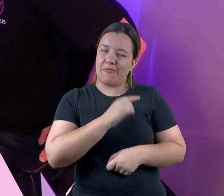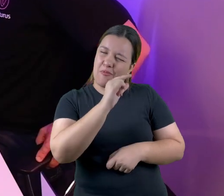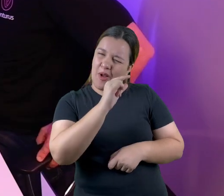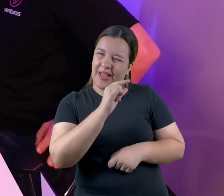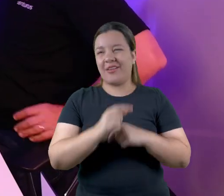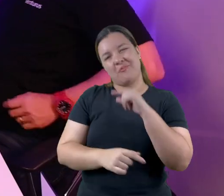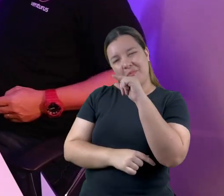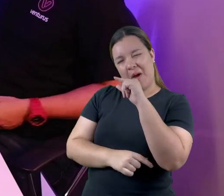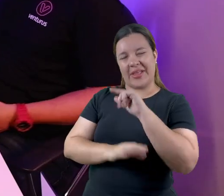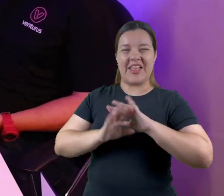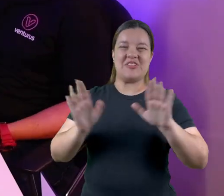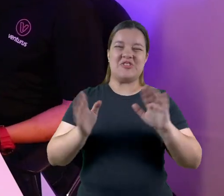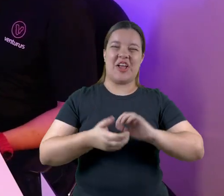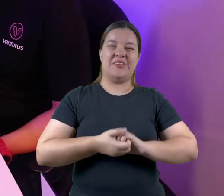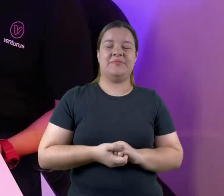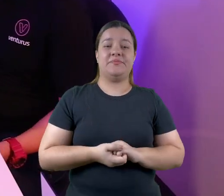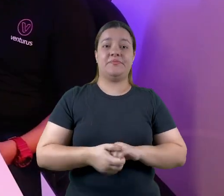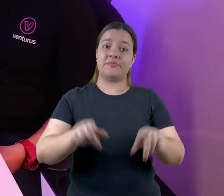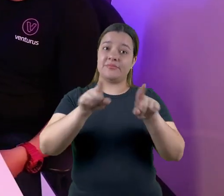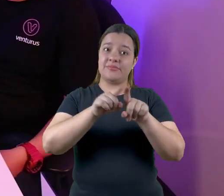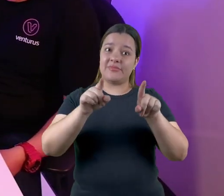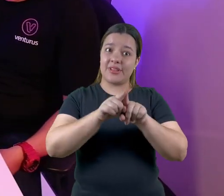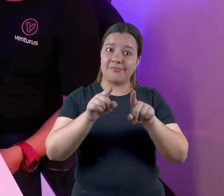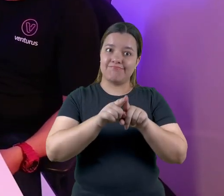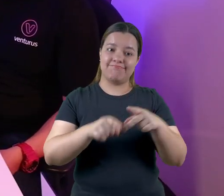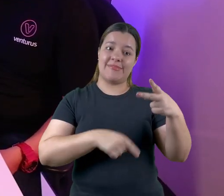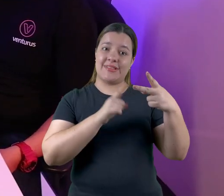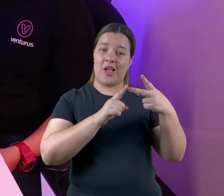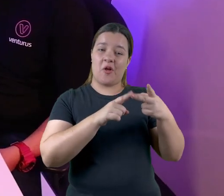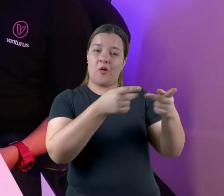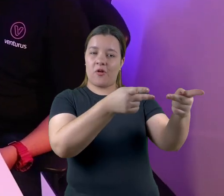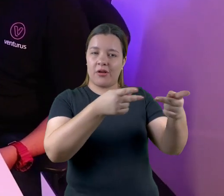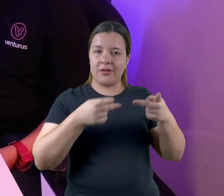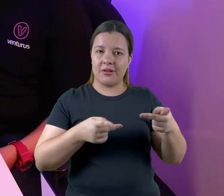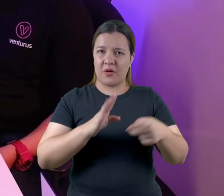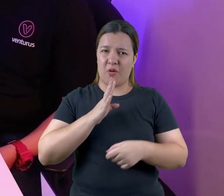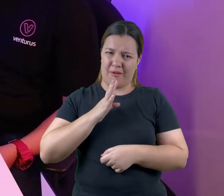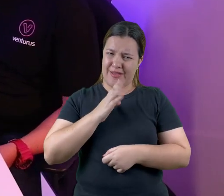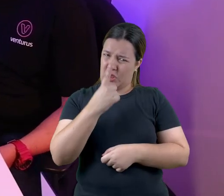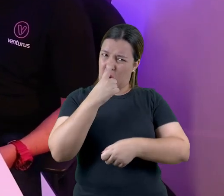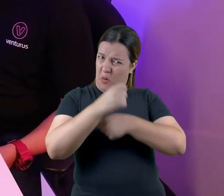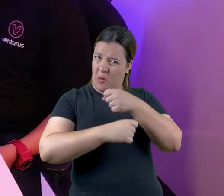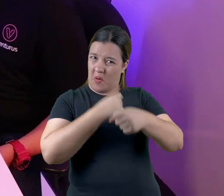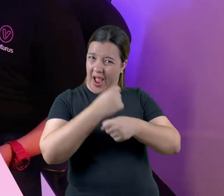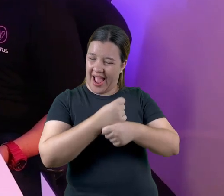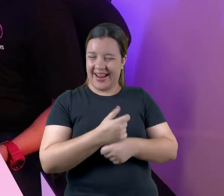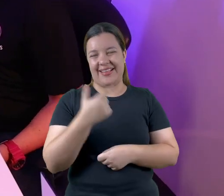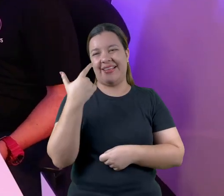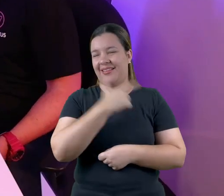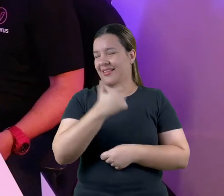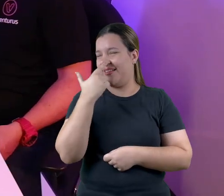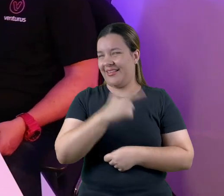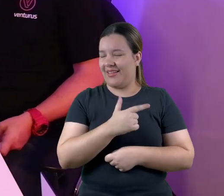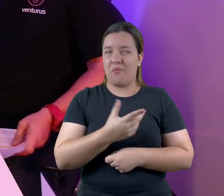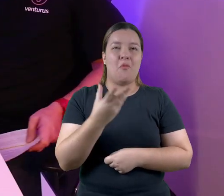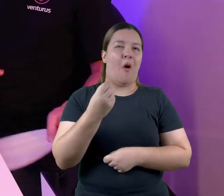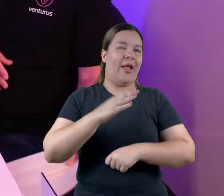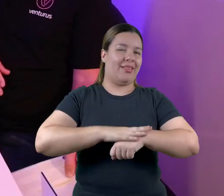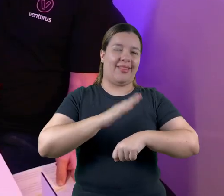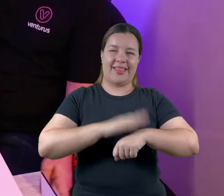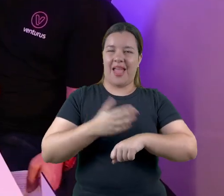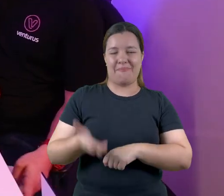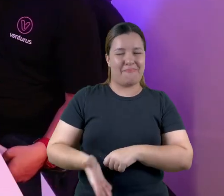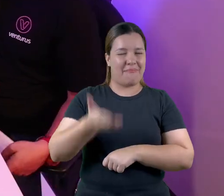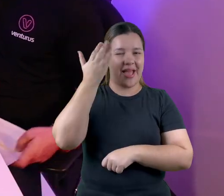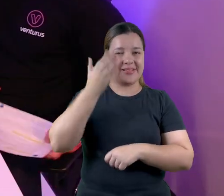pouquinho né Aline só um pouquinho só um pouquinho e também comigo essa moça que eu conheci aí faz um ano nossa